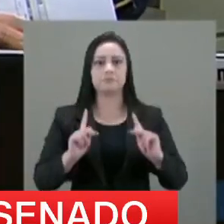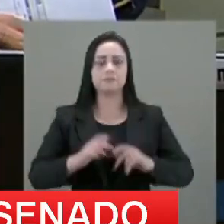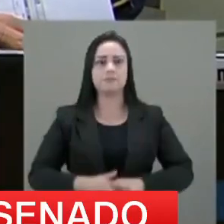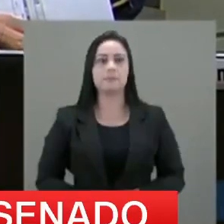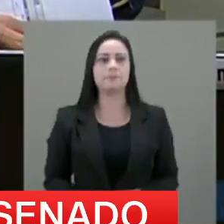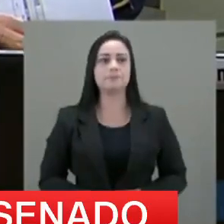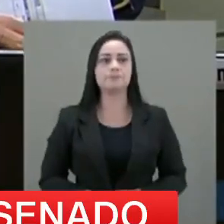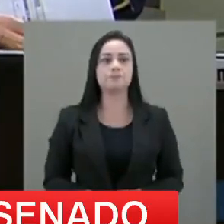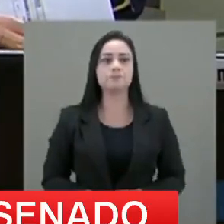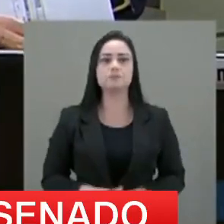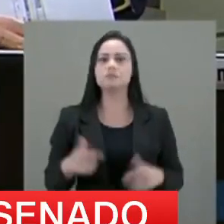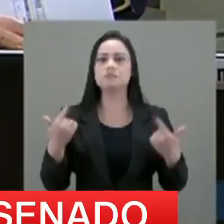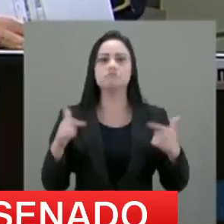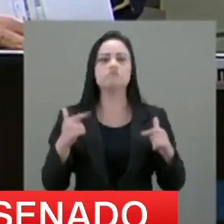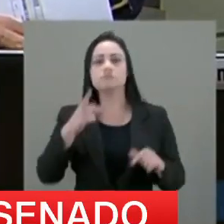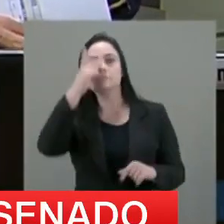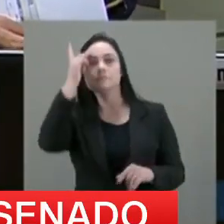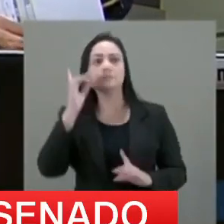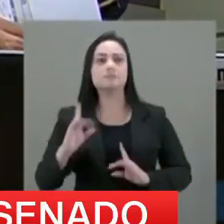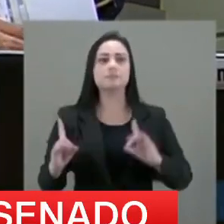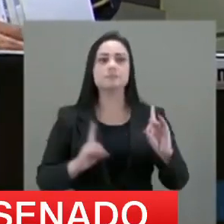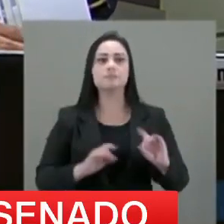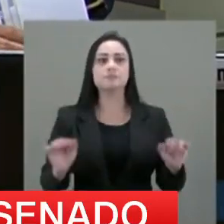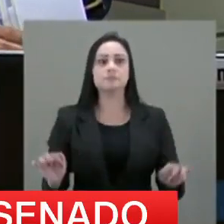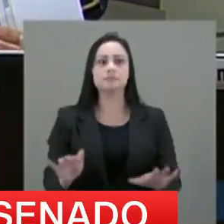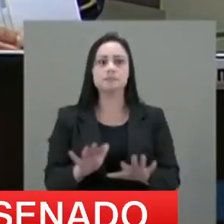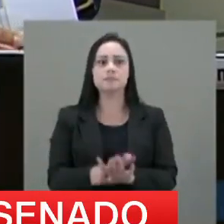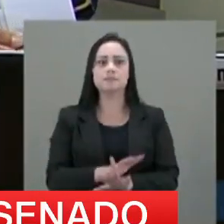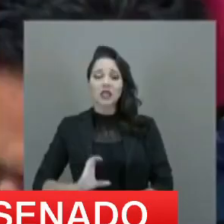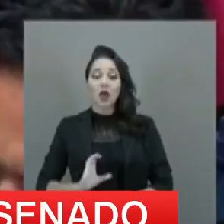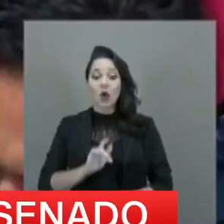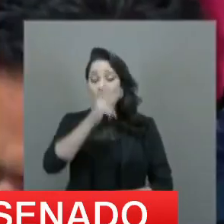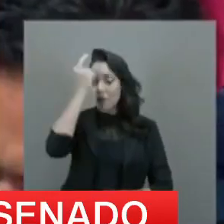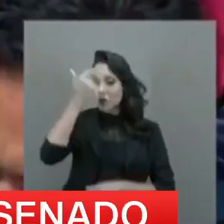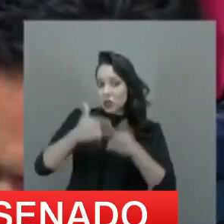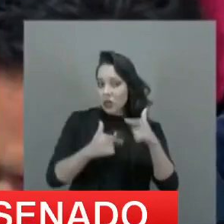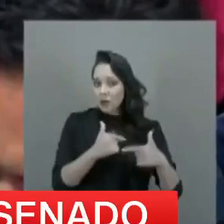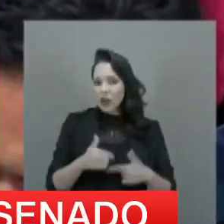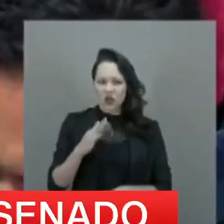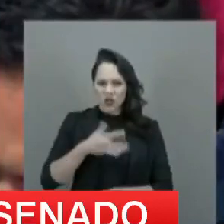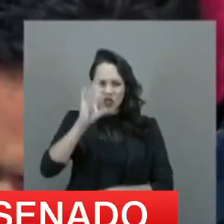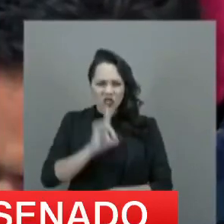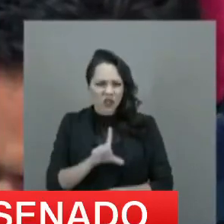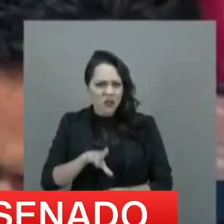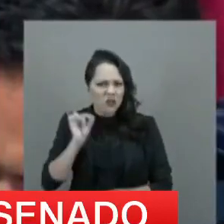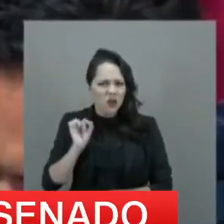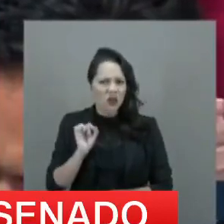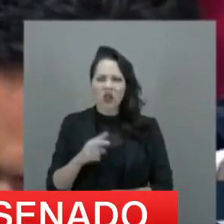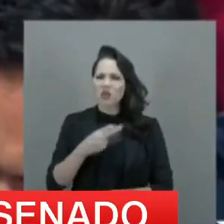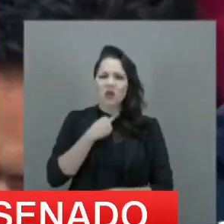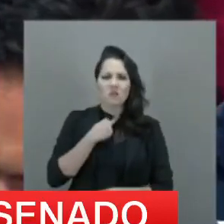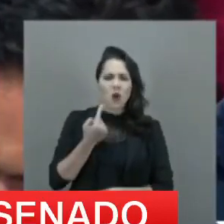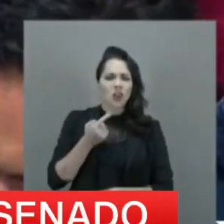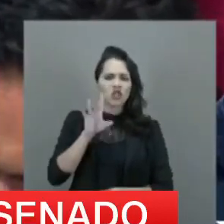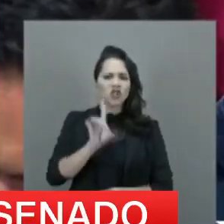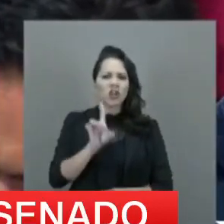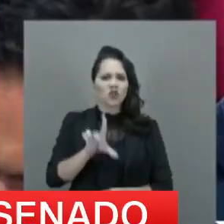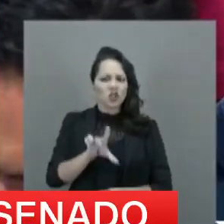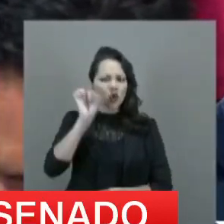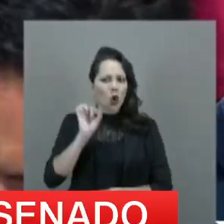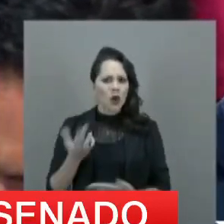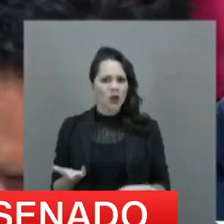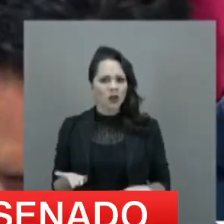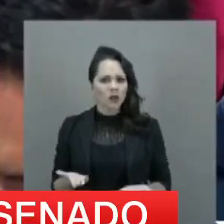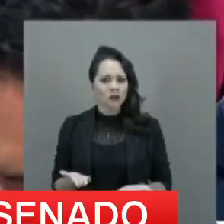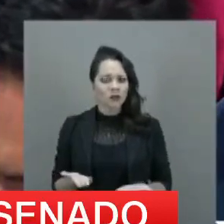esse retorno do imposto sindical obrigatório. Portanto, não está nos planos do Congresso Nacional tornar esse